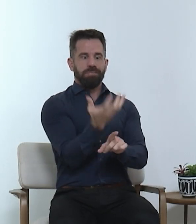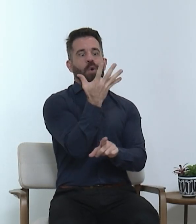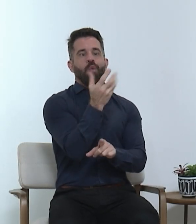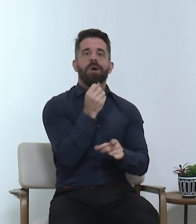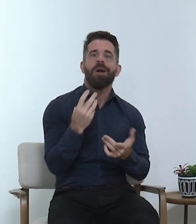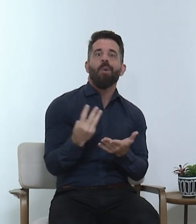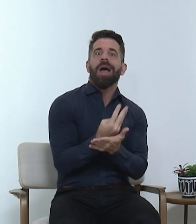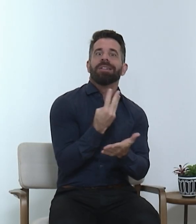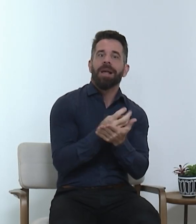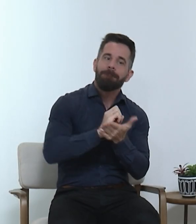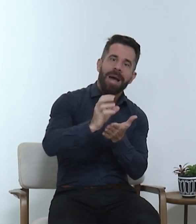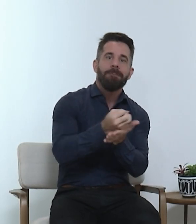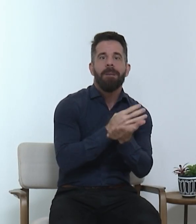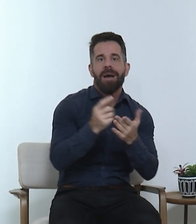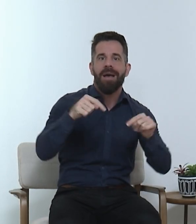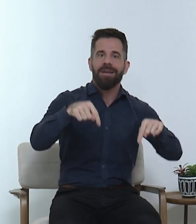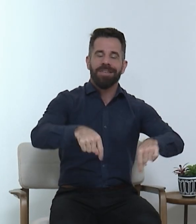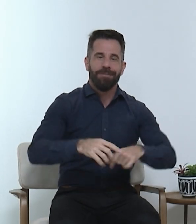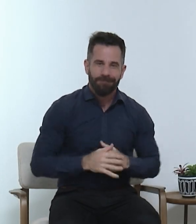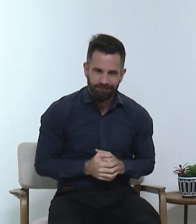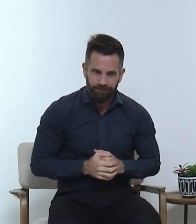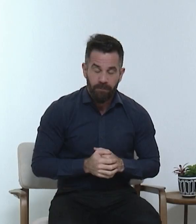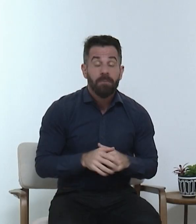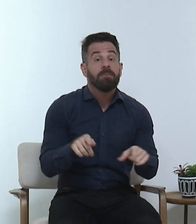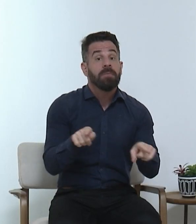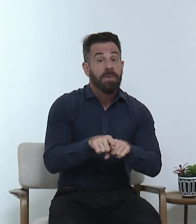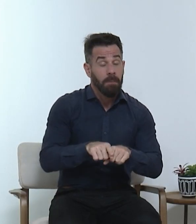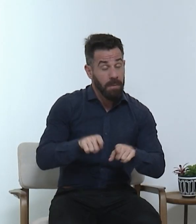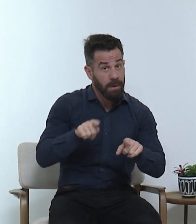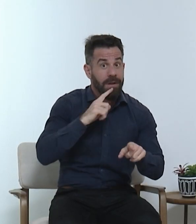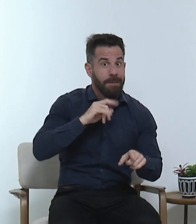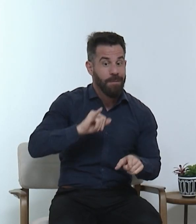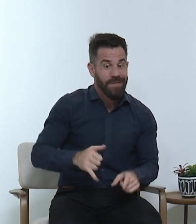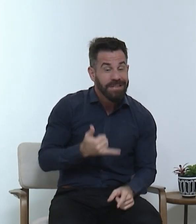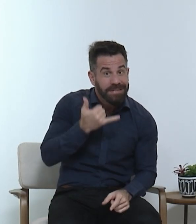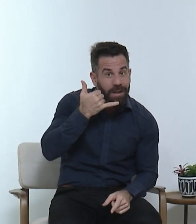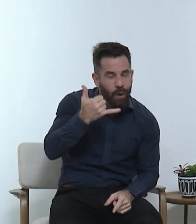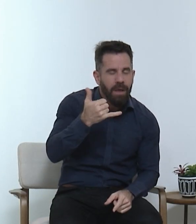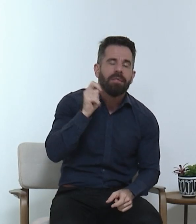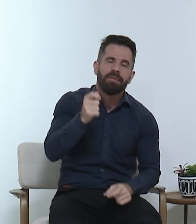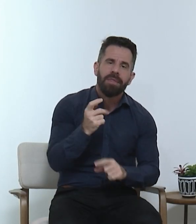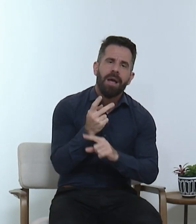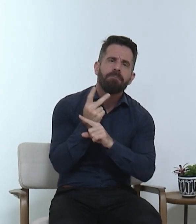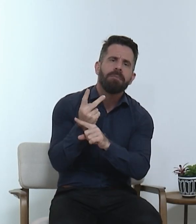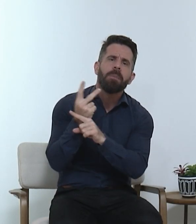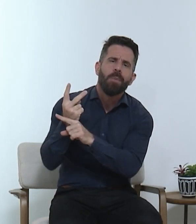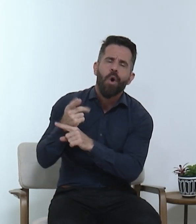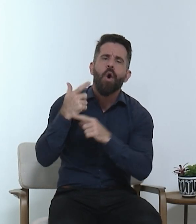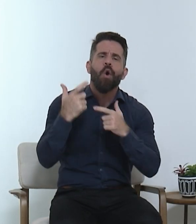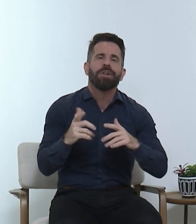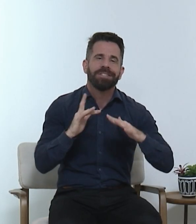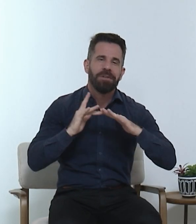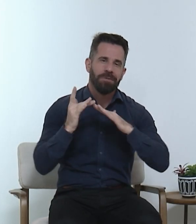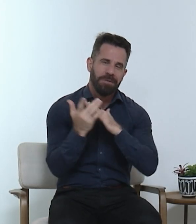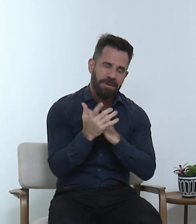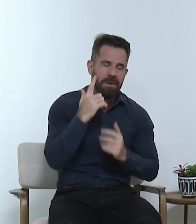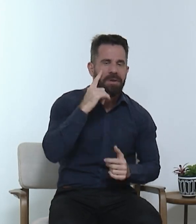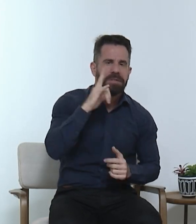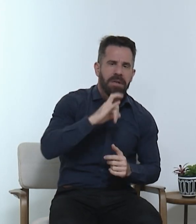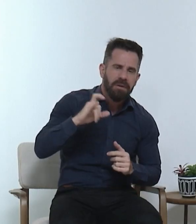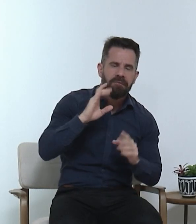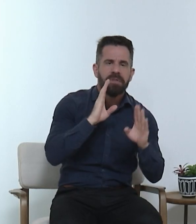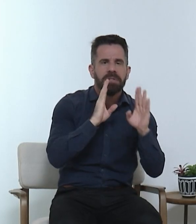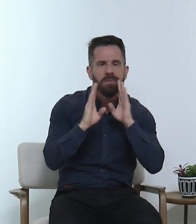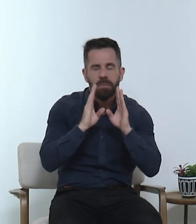mensagem direto para a gente. Além disso, dá para pegar o celular também e seguir a TV UFG nas redes sociais, Instagram,